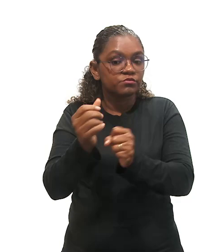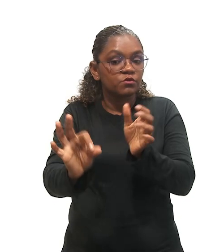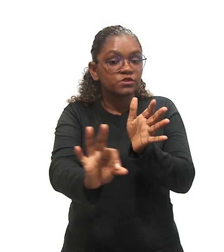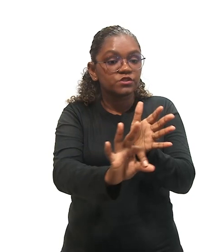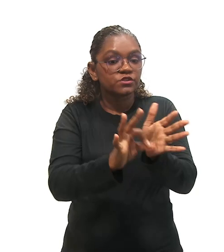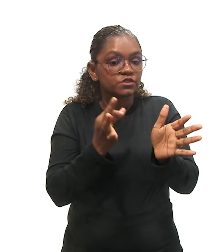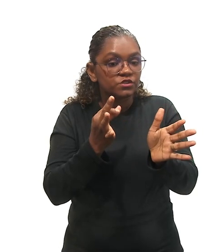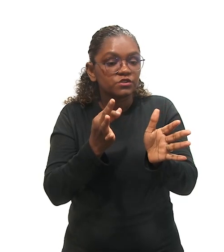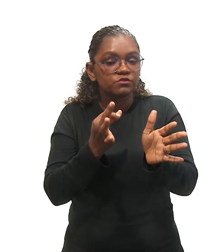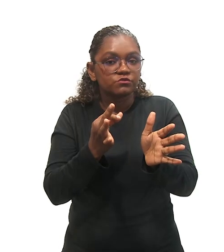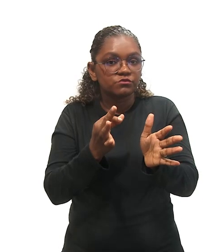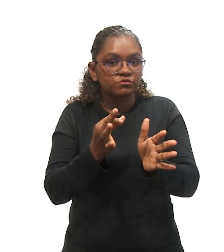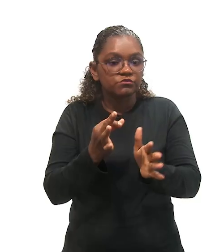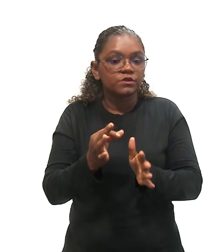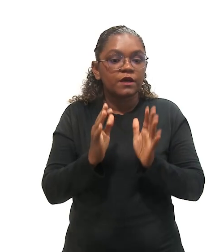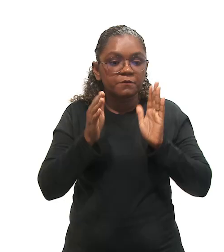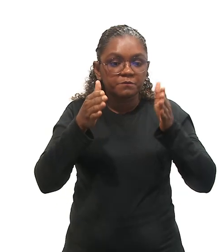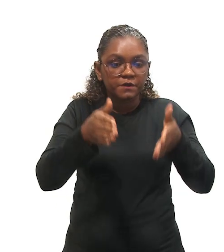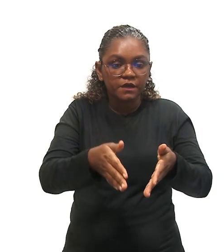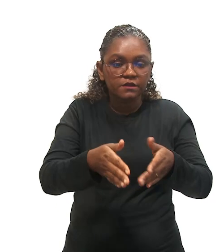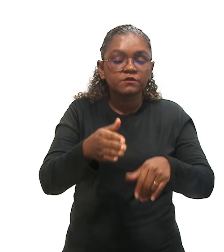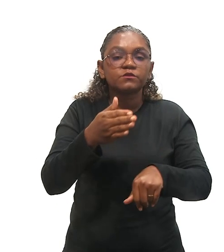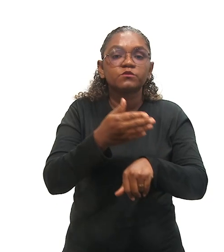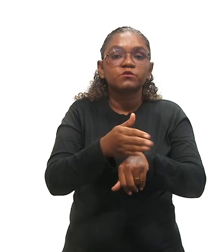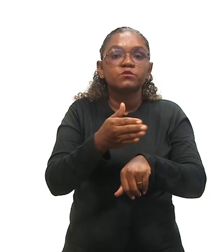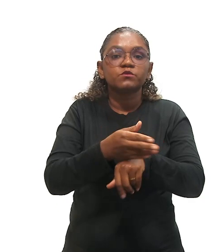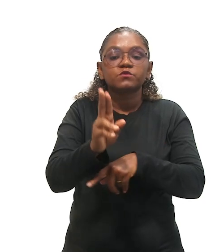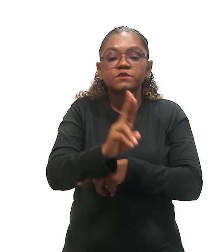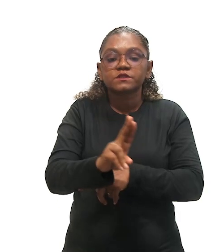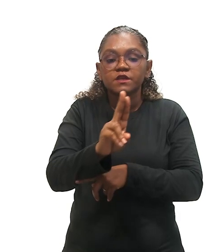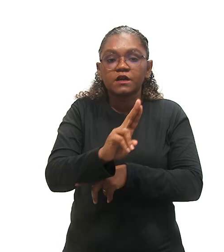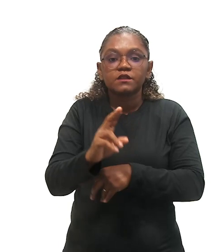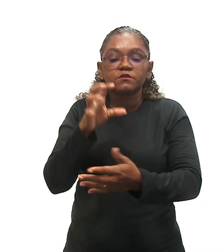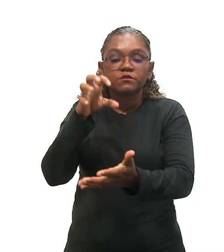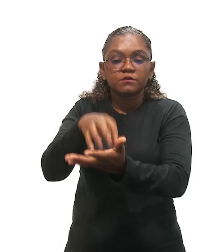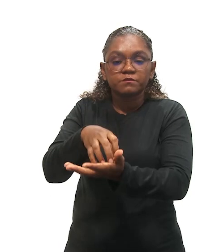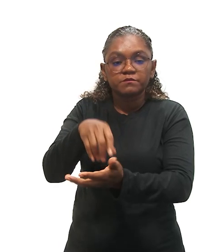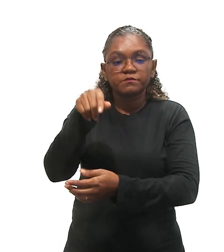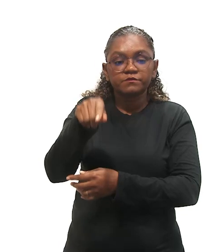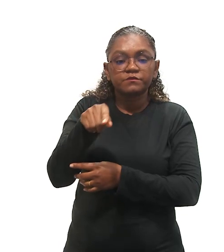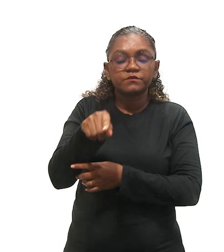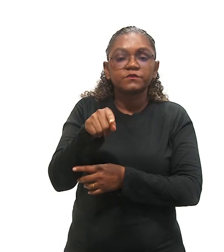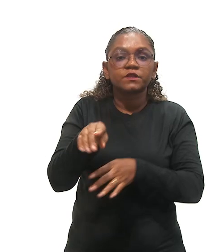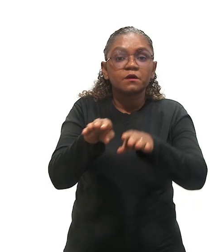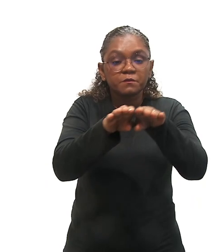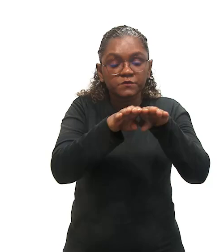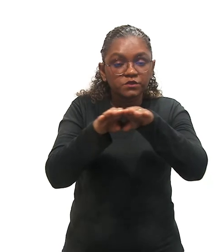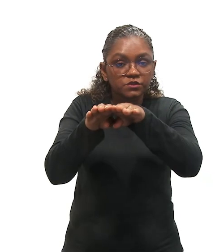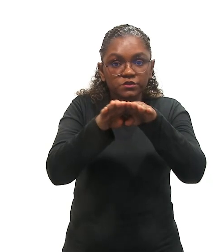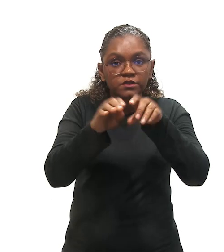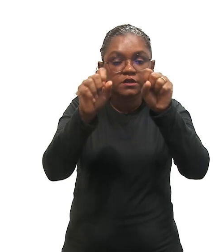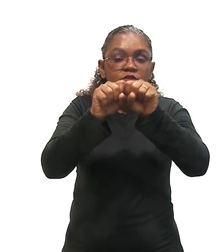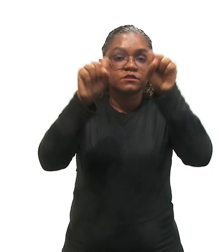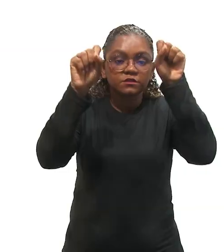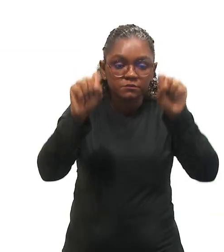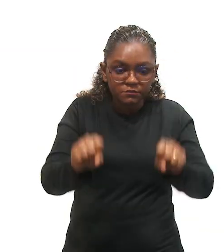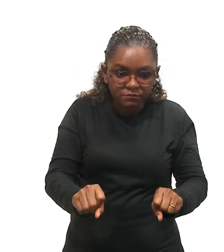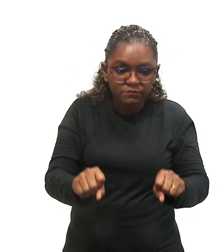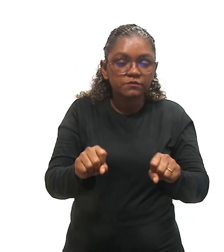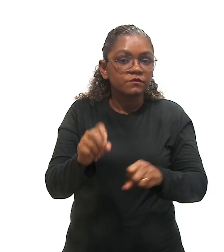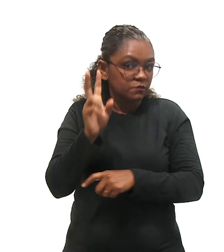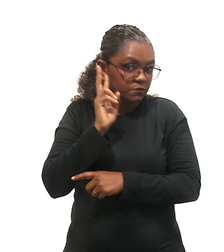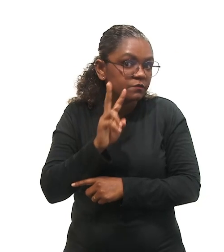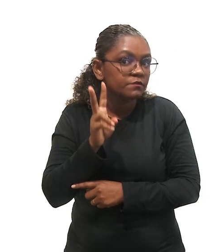dos atos e fatos praticados pela entidade de maneira padronizada, lembre-se